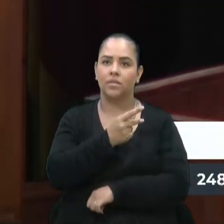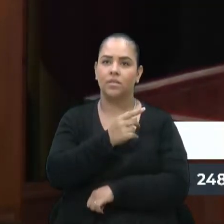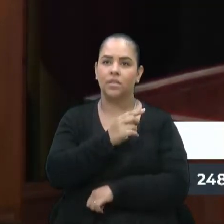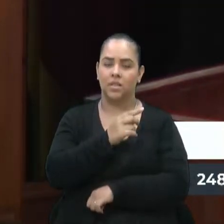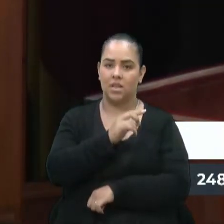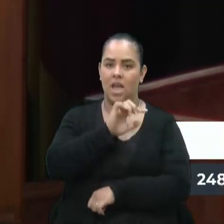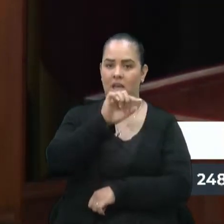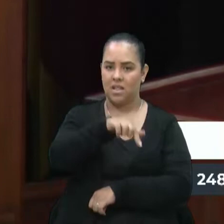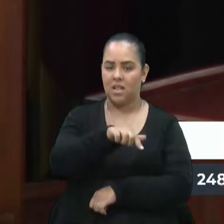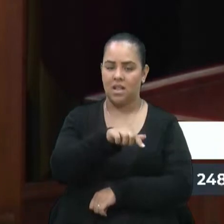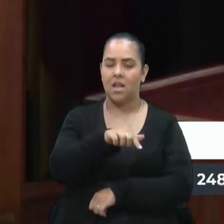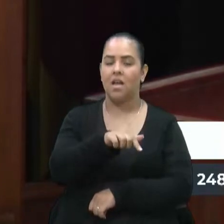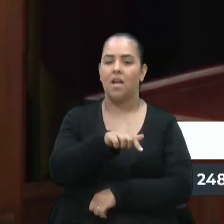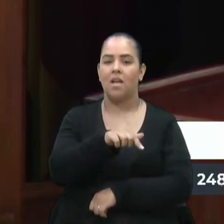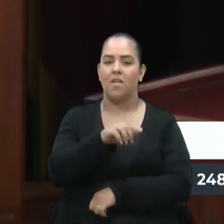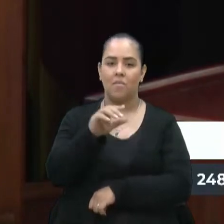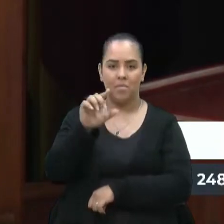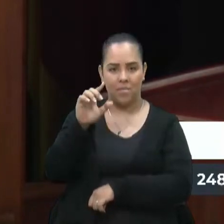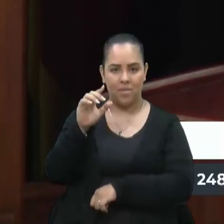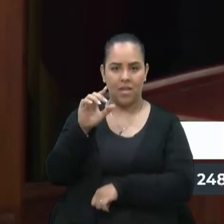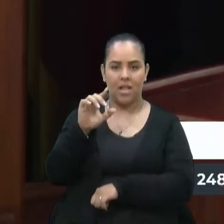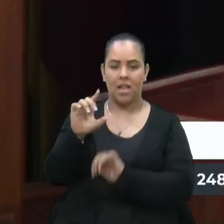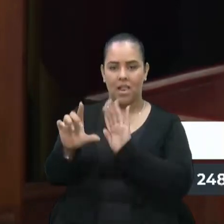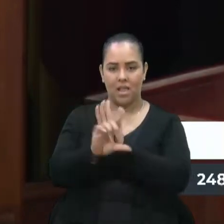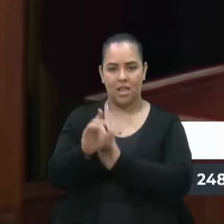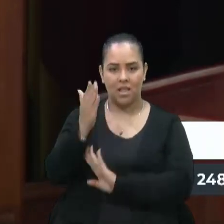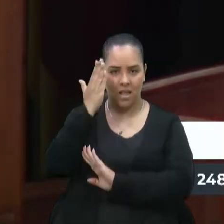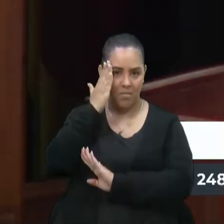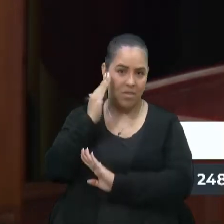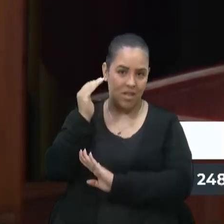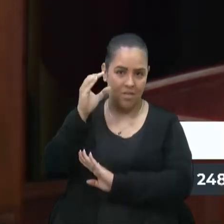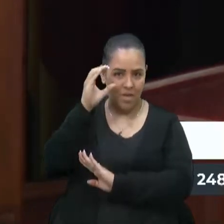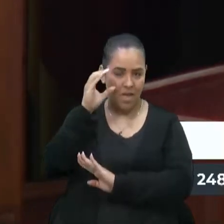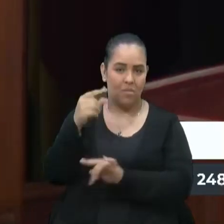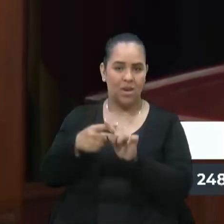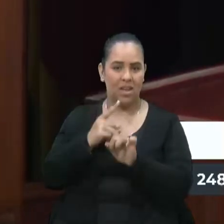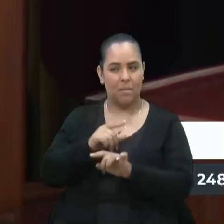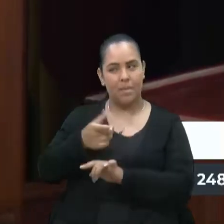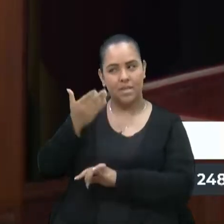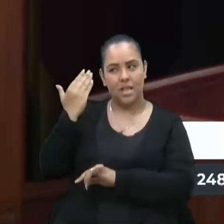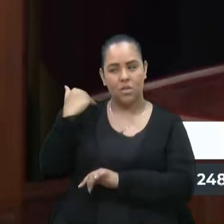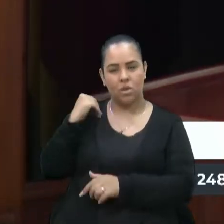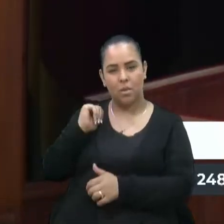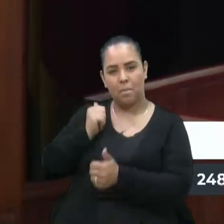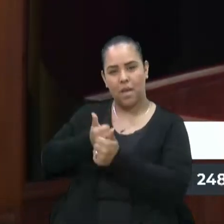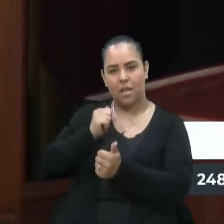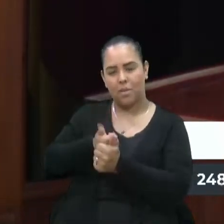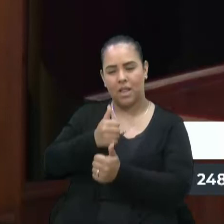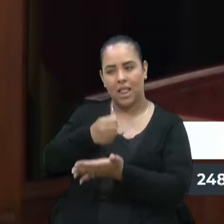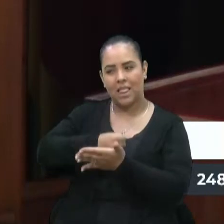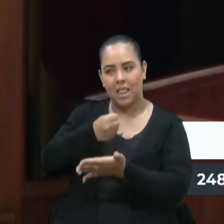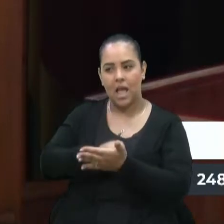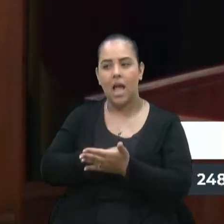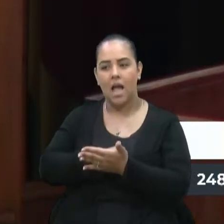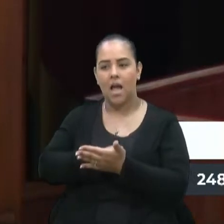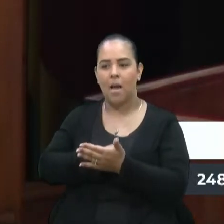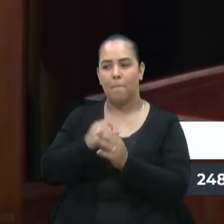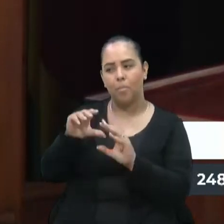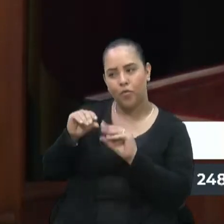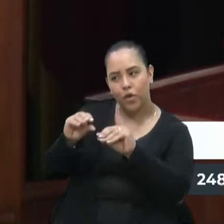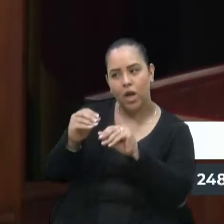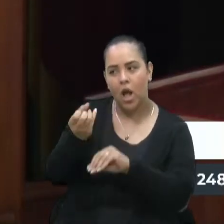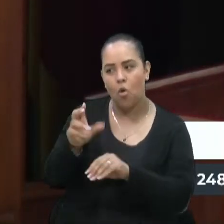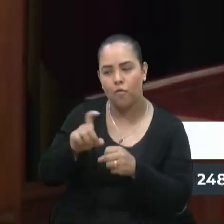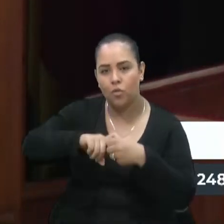sido extremamente efetiva. Por quê? Porque antigamente eles se aproximavam da mulher para tentar reatar ou para intimidar a mulher. E